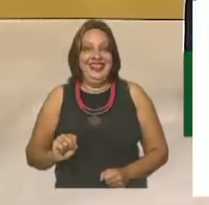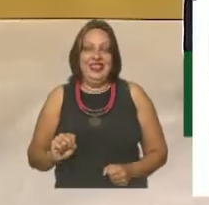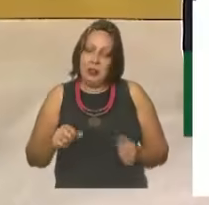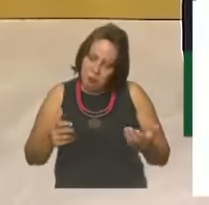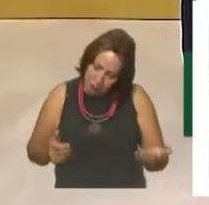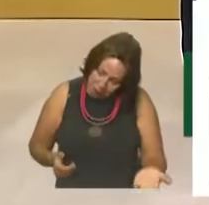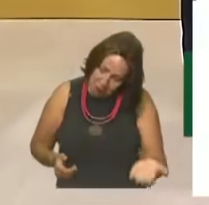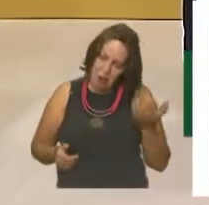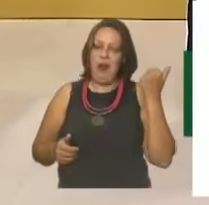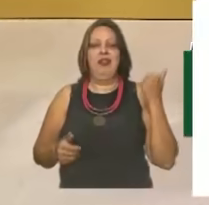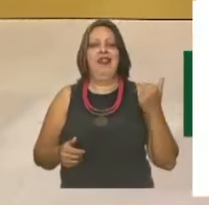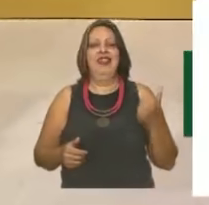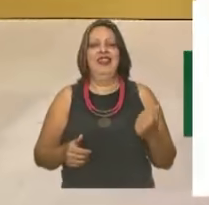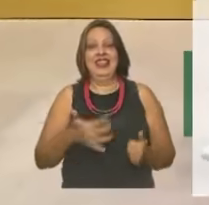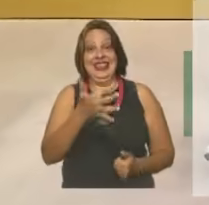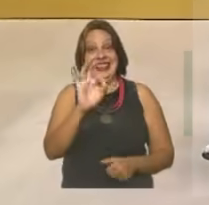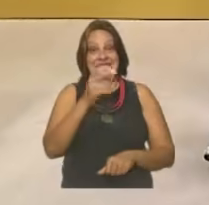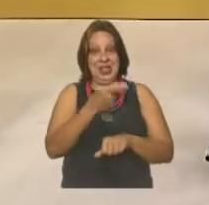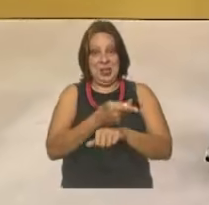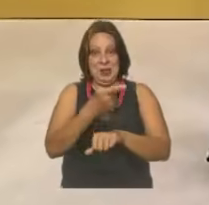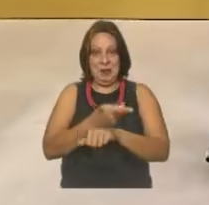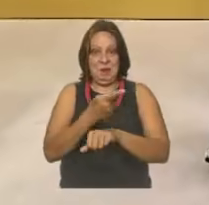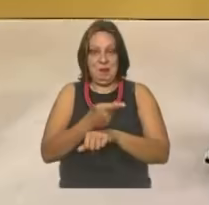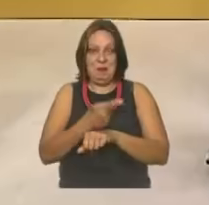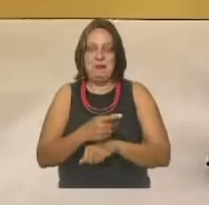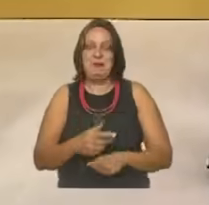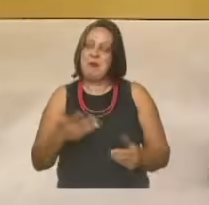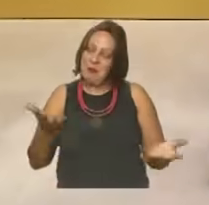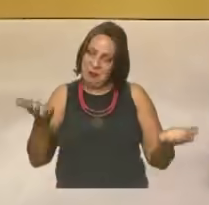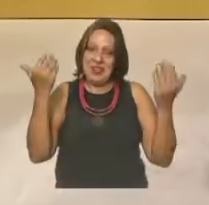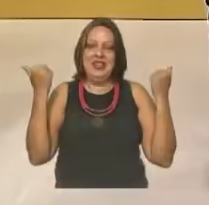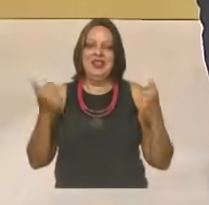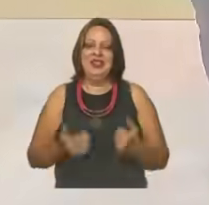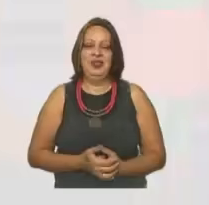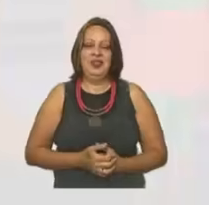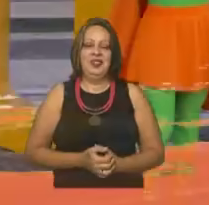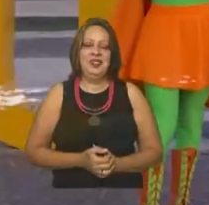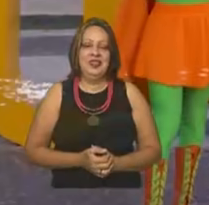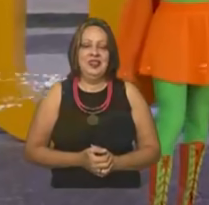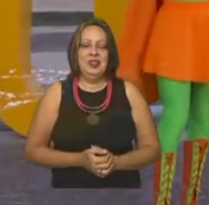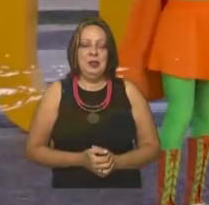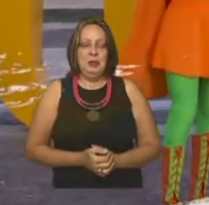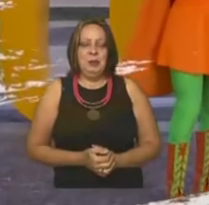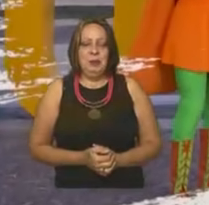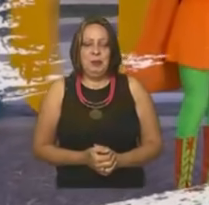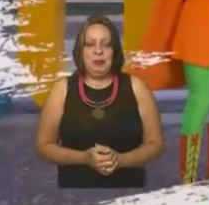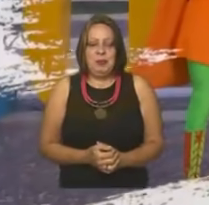simbora, eu sou bebês. Simbora, são 10 prêmios a mais agora, vamos lá!